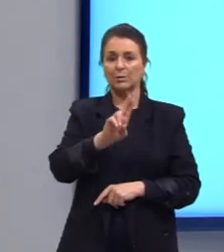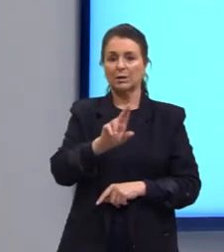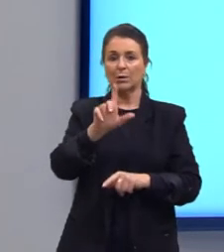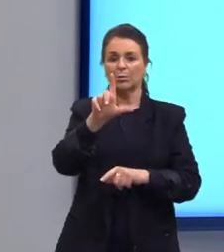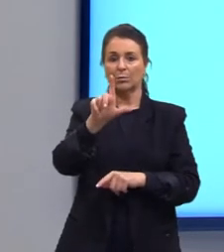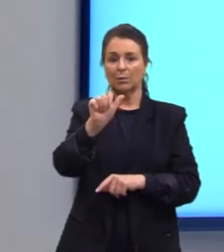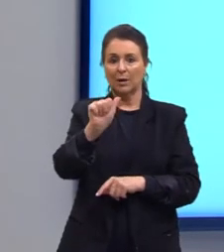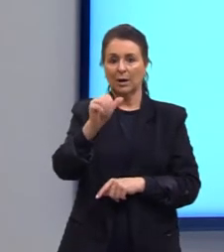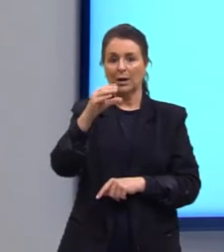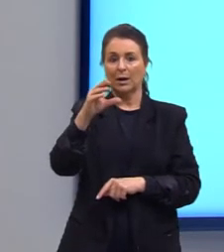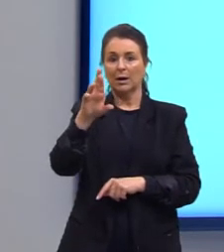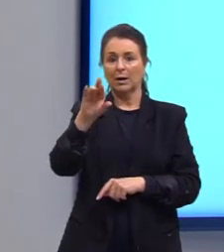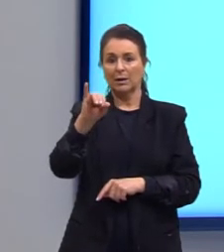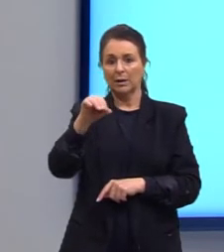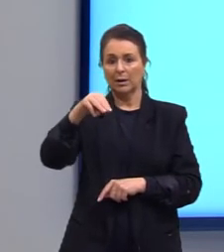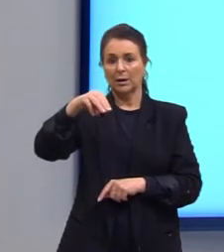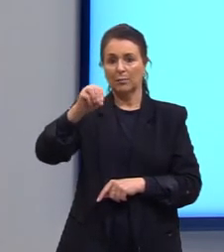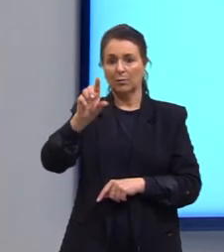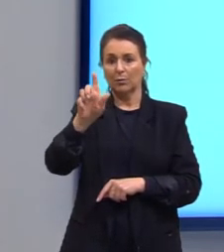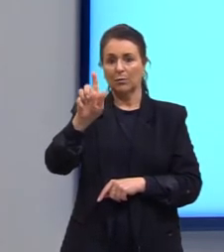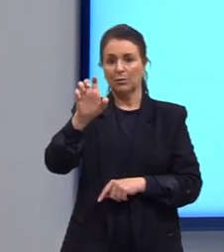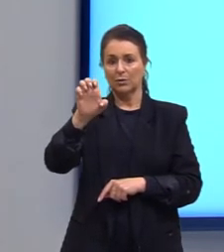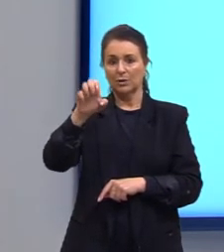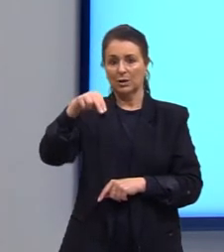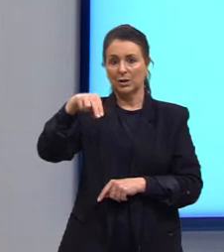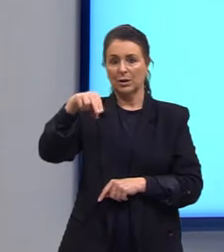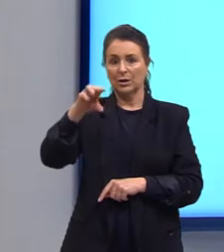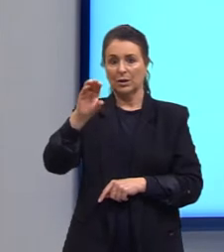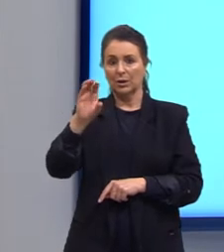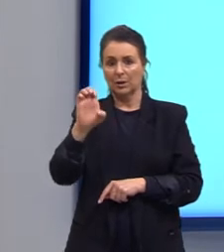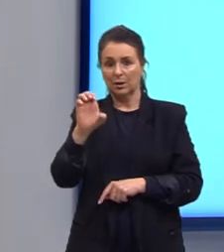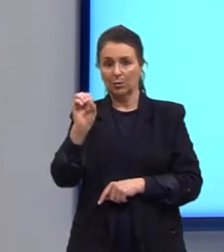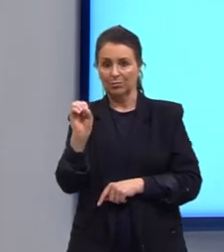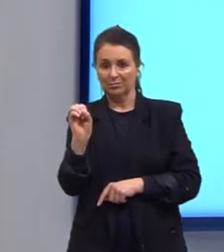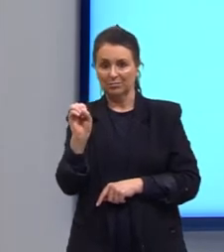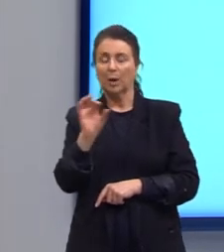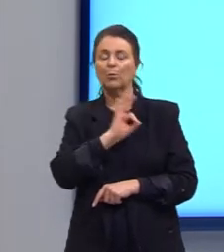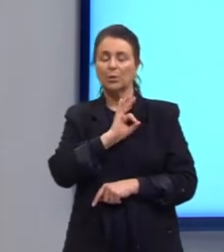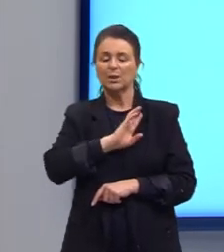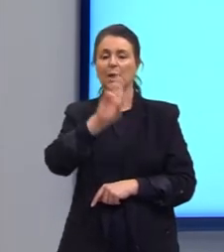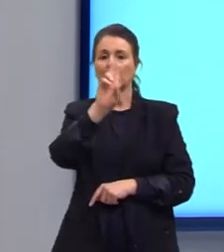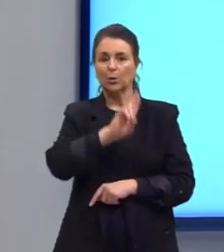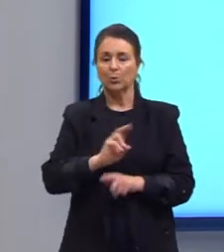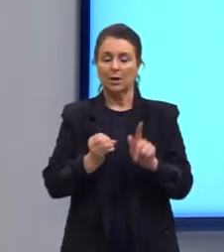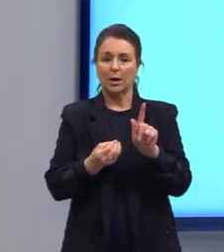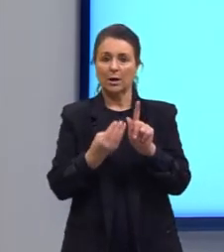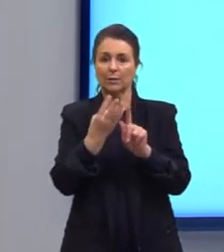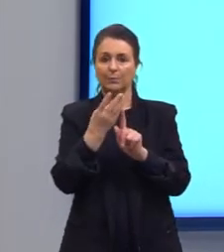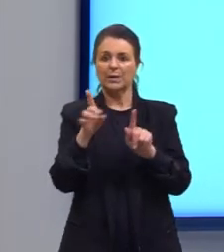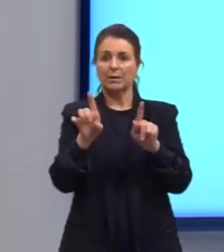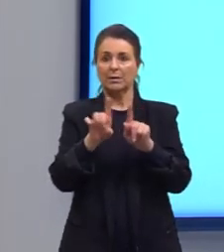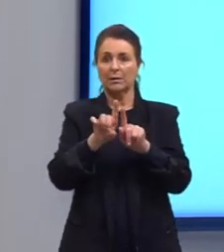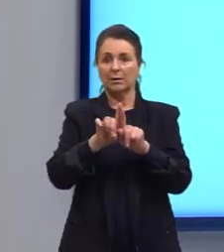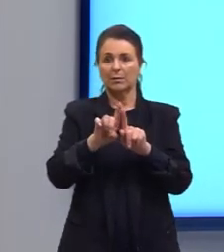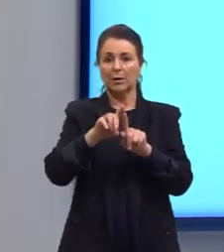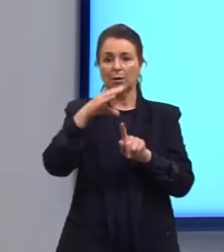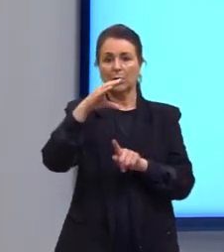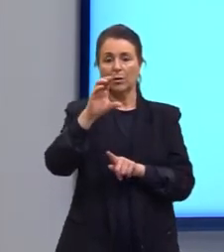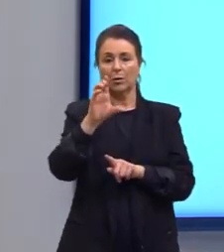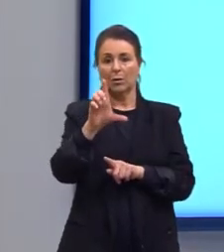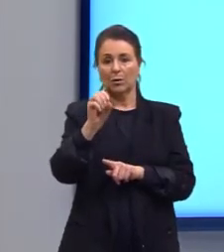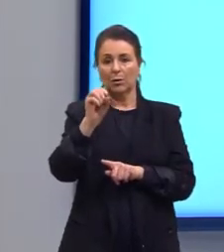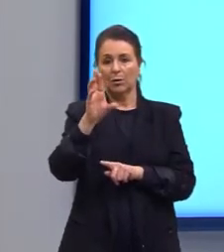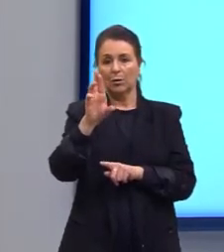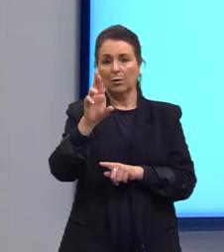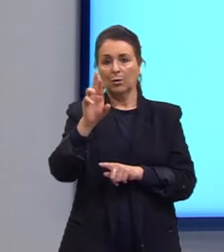aí deste gás como uma arma da polícia tá outro composto também o clorofórmio acaba aparecendo aí